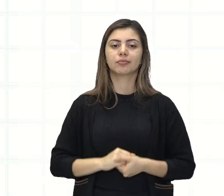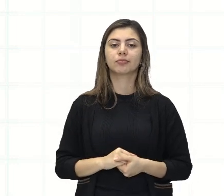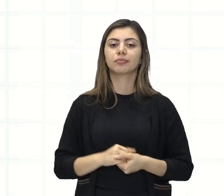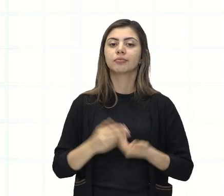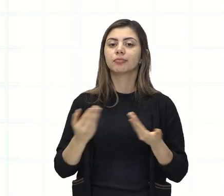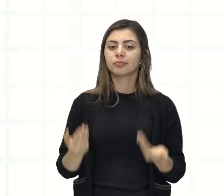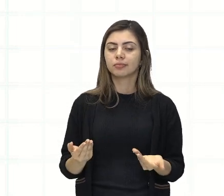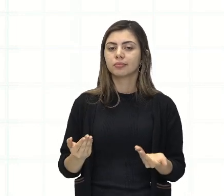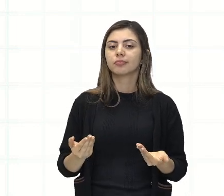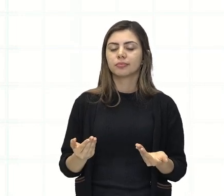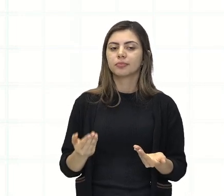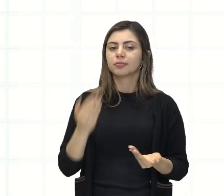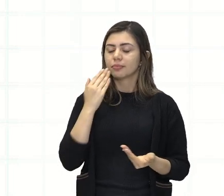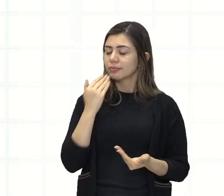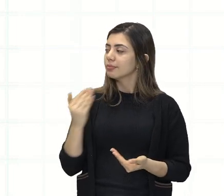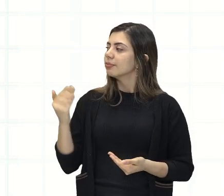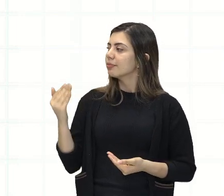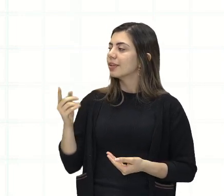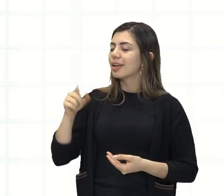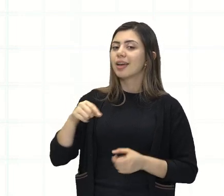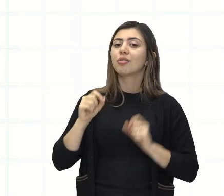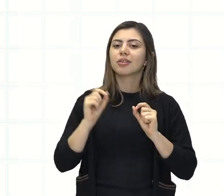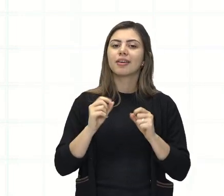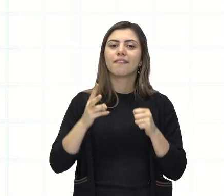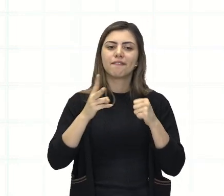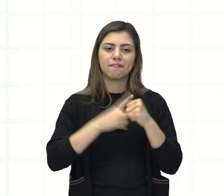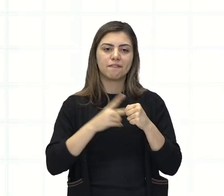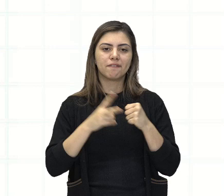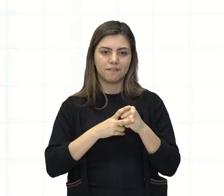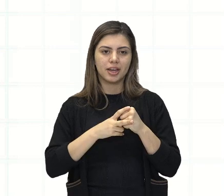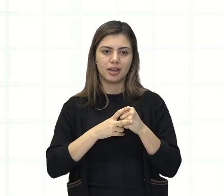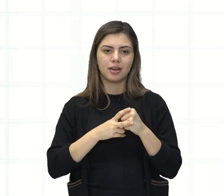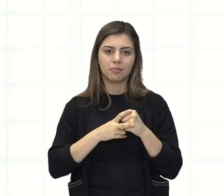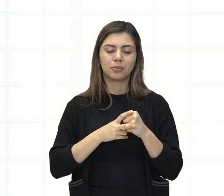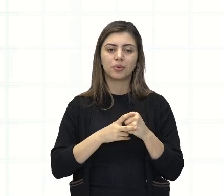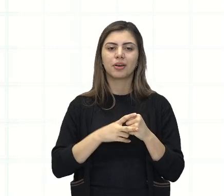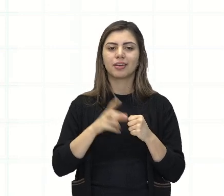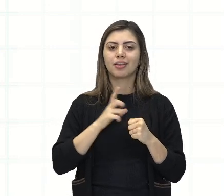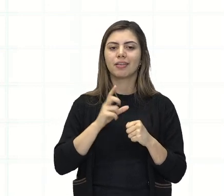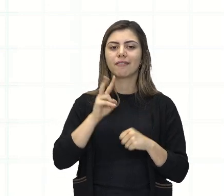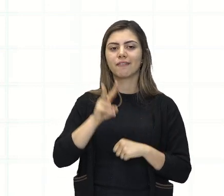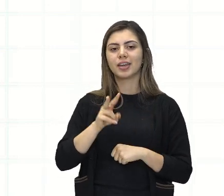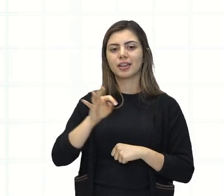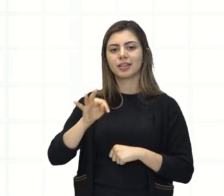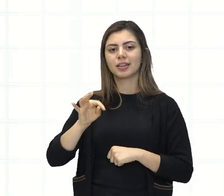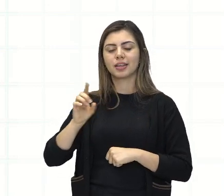Verbos transitivo direto. Só lembrando que o verbo transitivo,